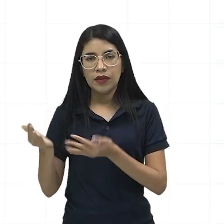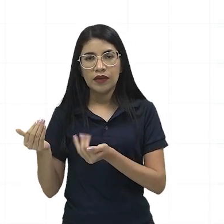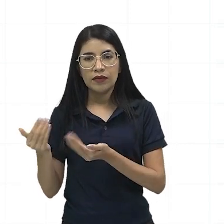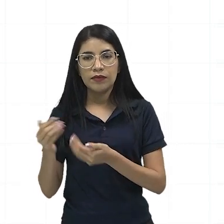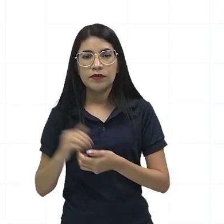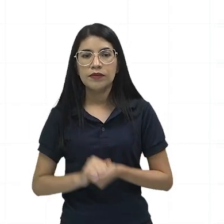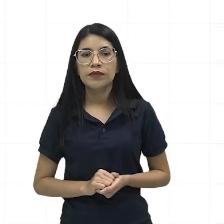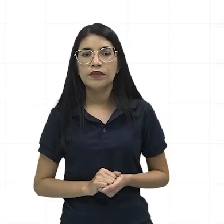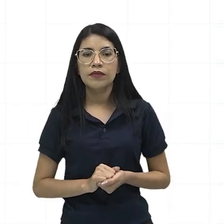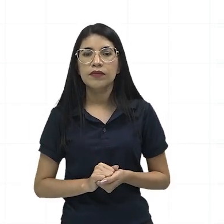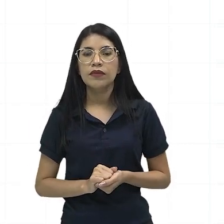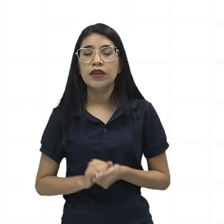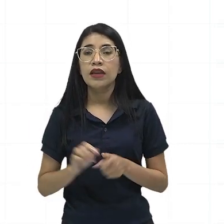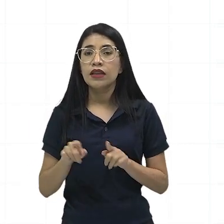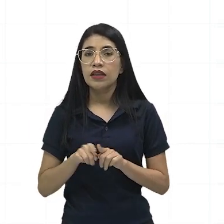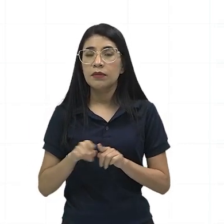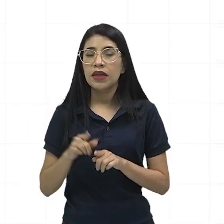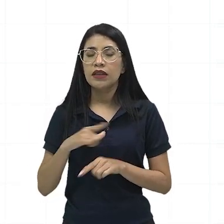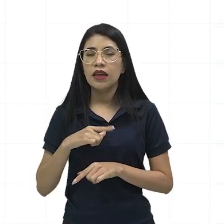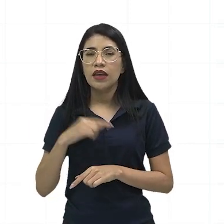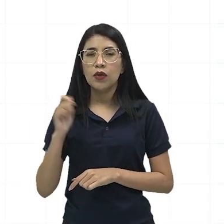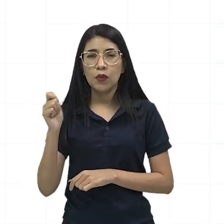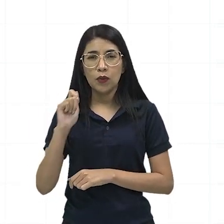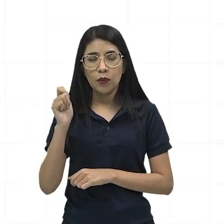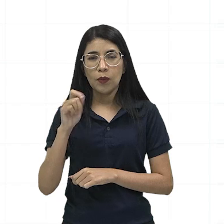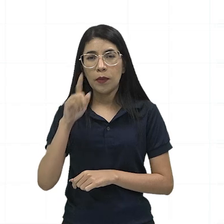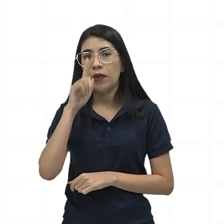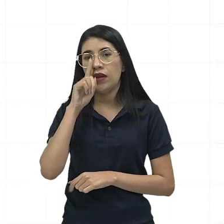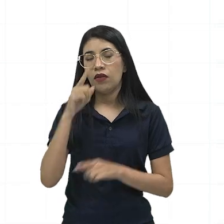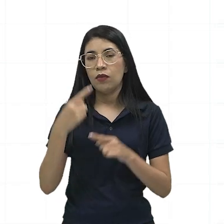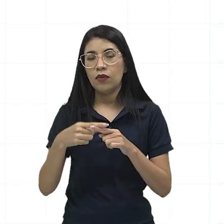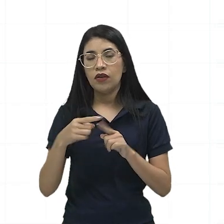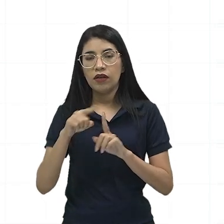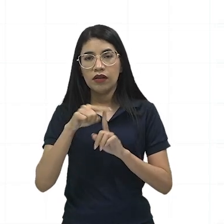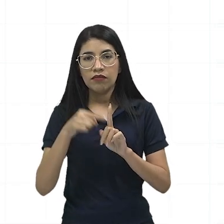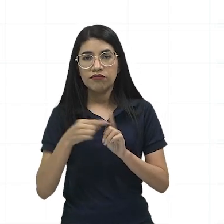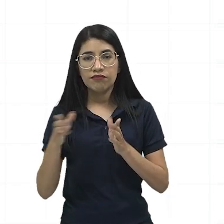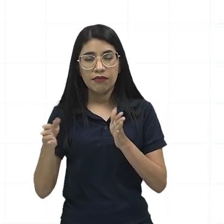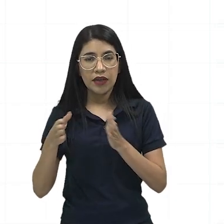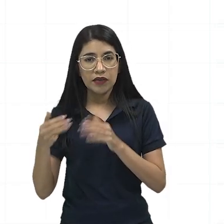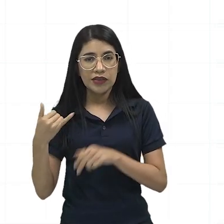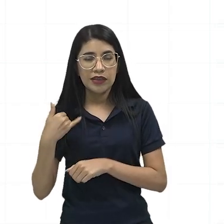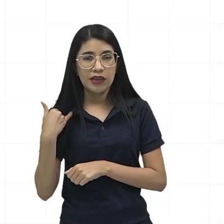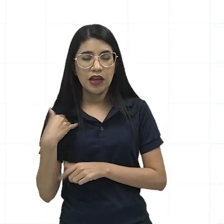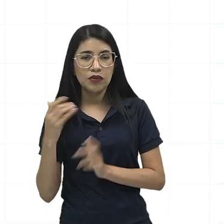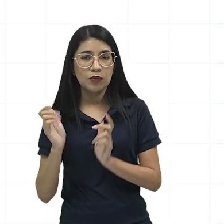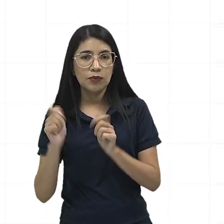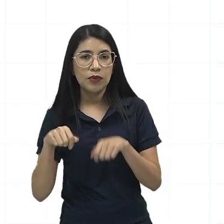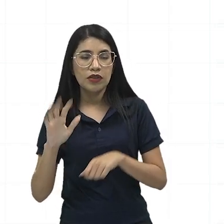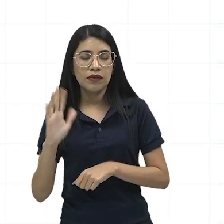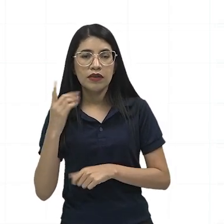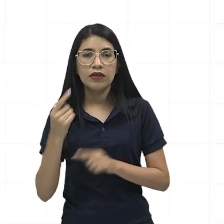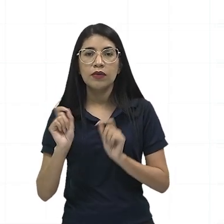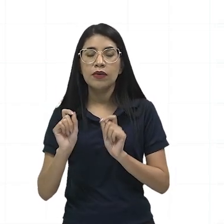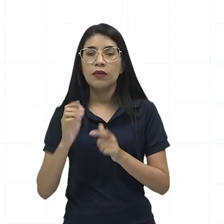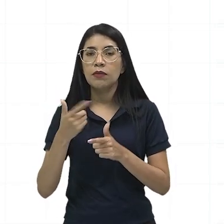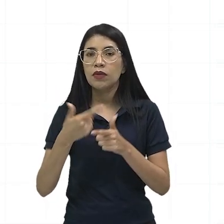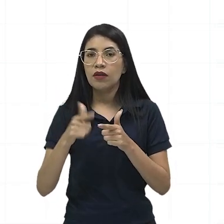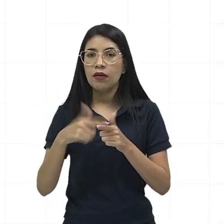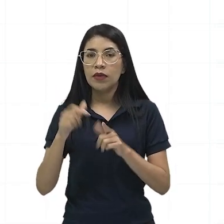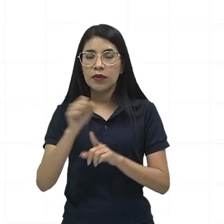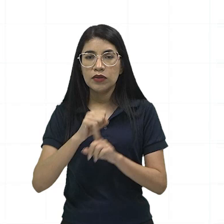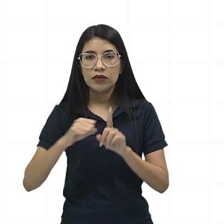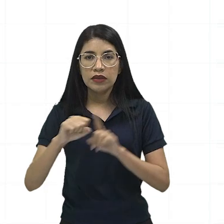uma gestação de alto risco, a gravidez nessa faixa etária pode acarretar problemas sociais